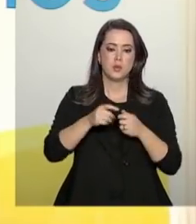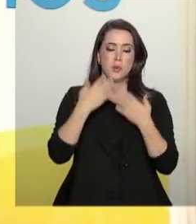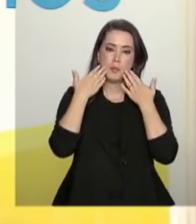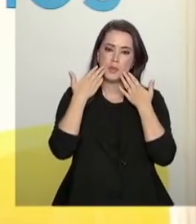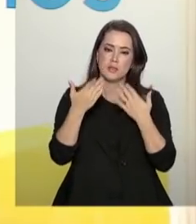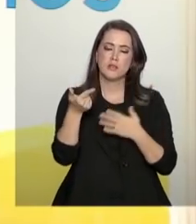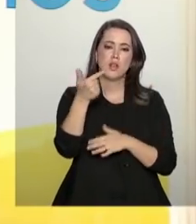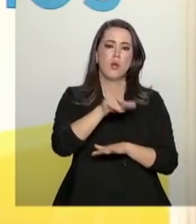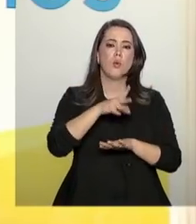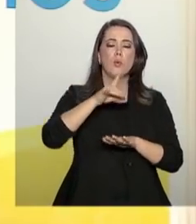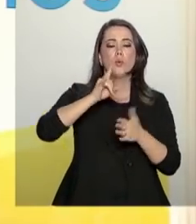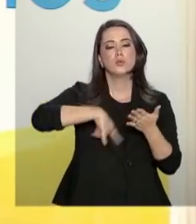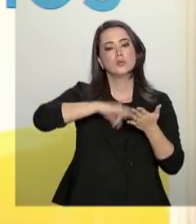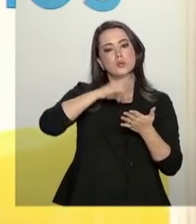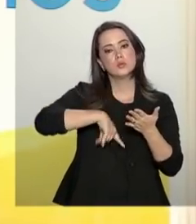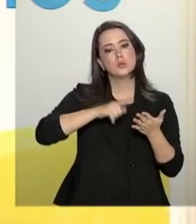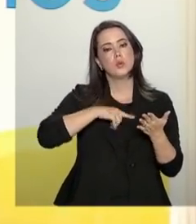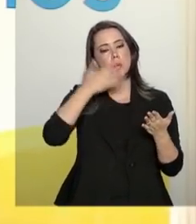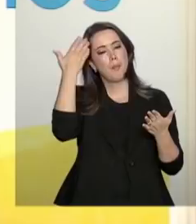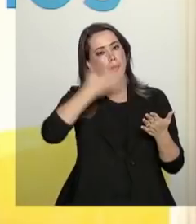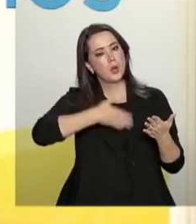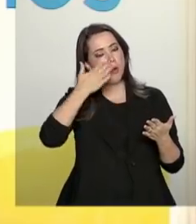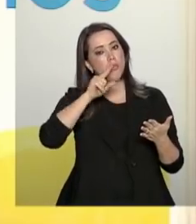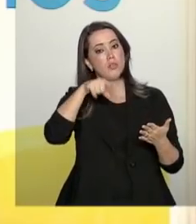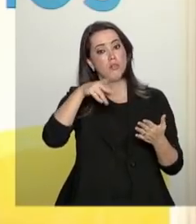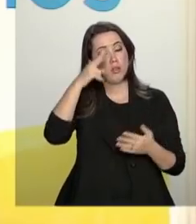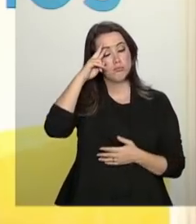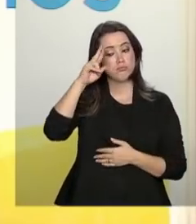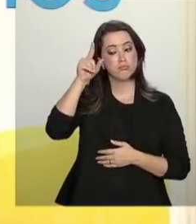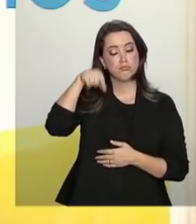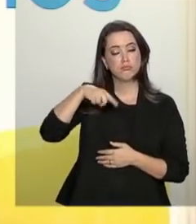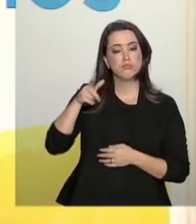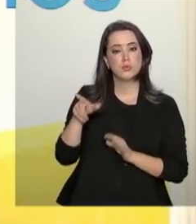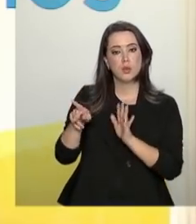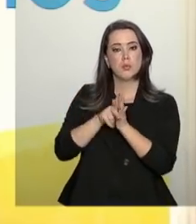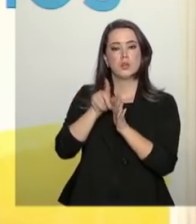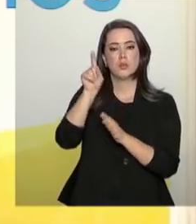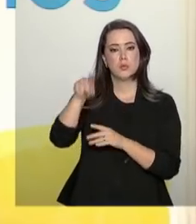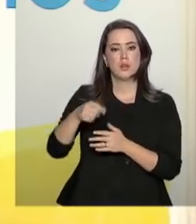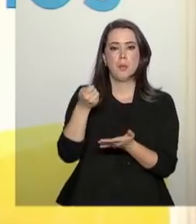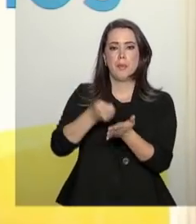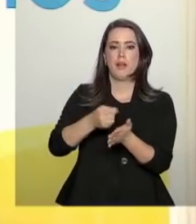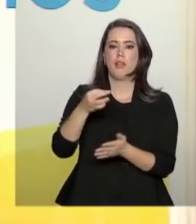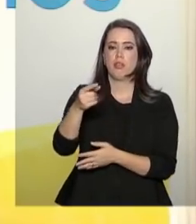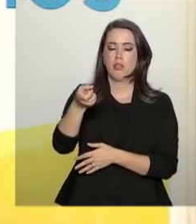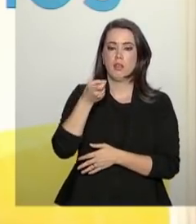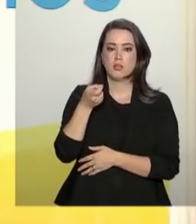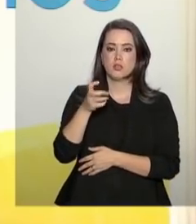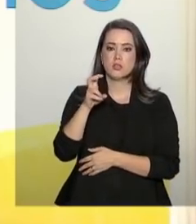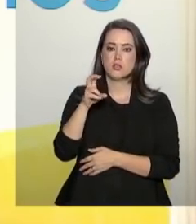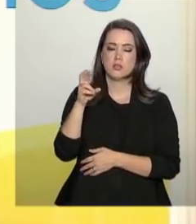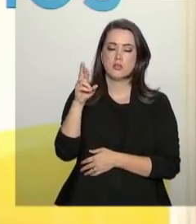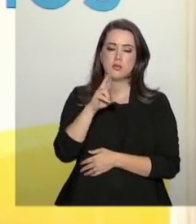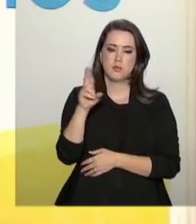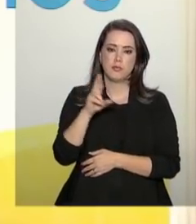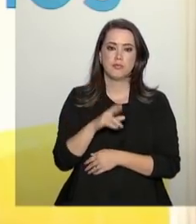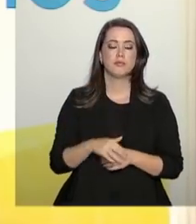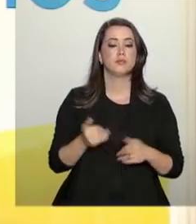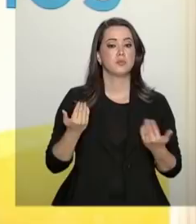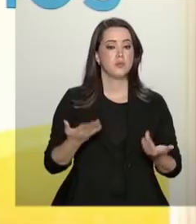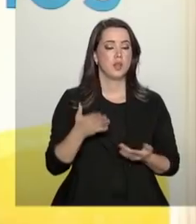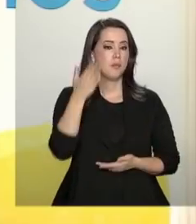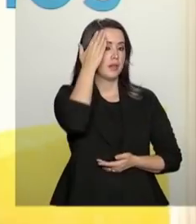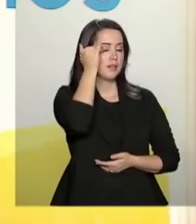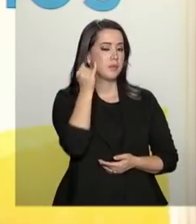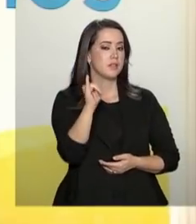apresentar um outro documento que comprove a titularidade e também pagar uma taxa de R 5,70 centavos